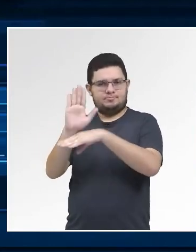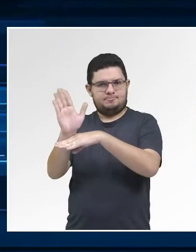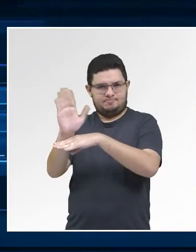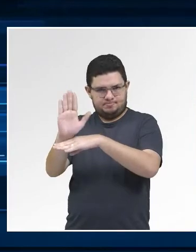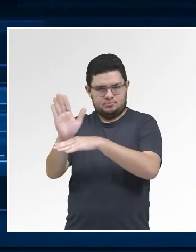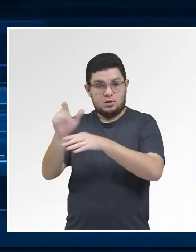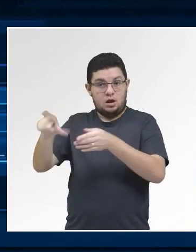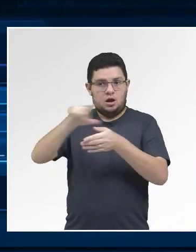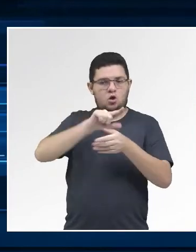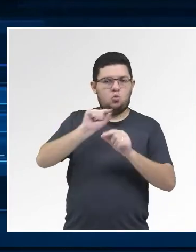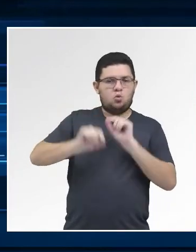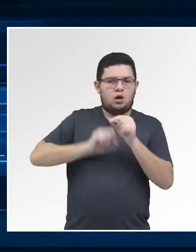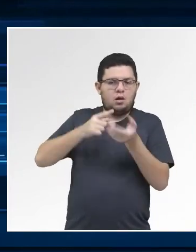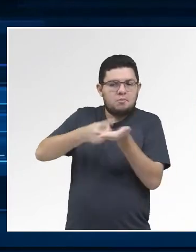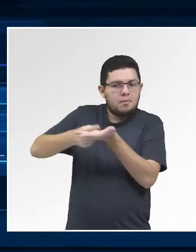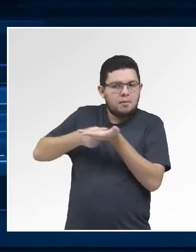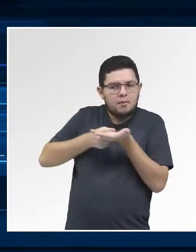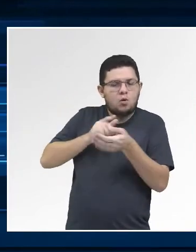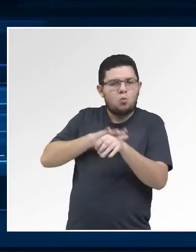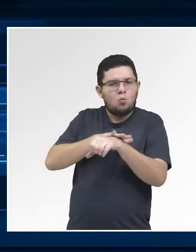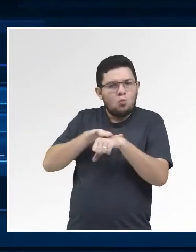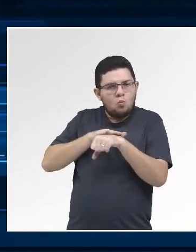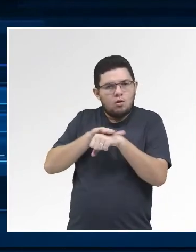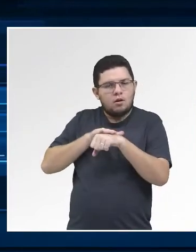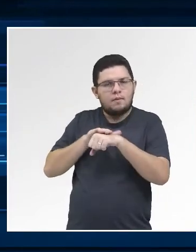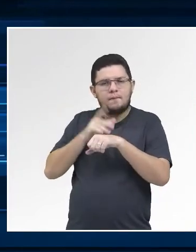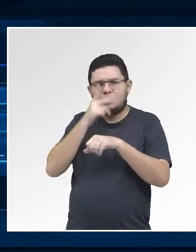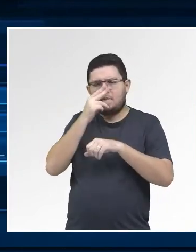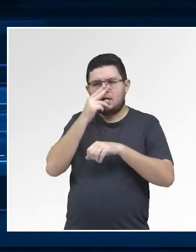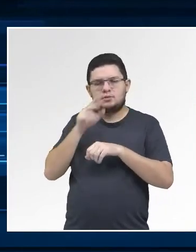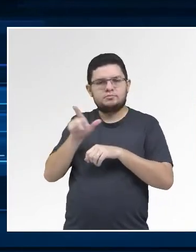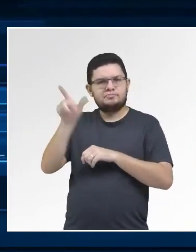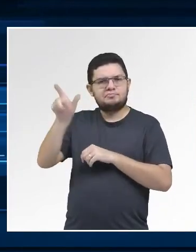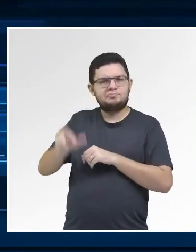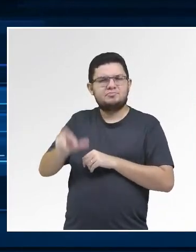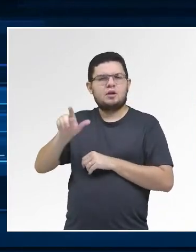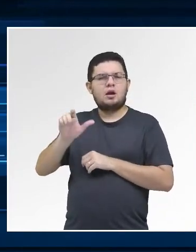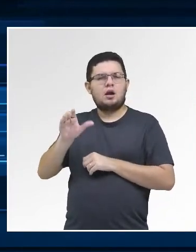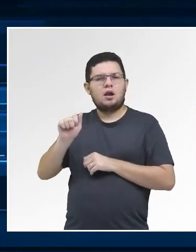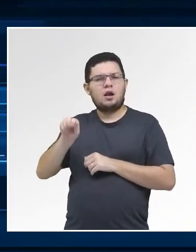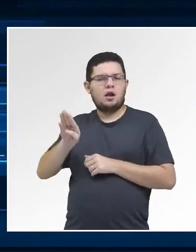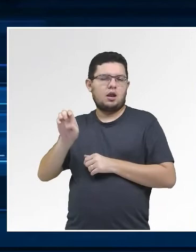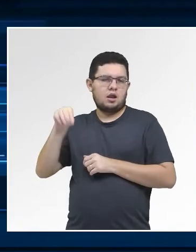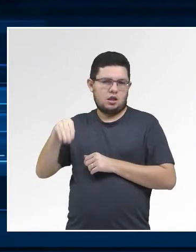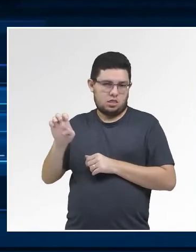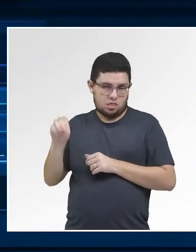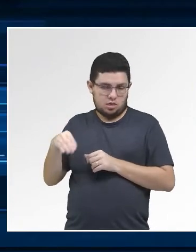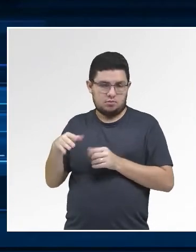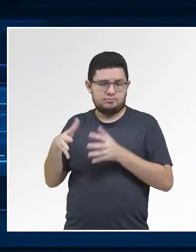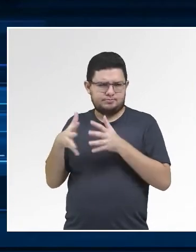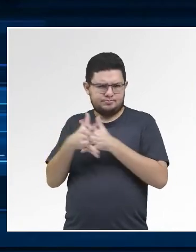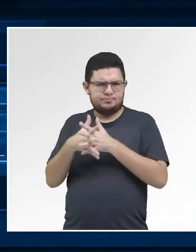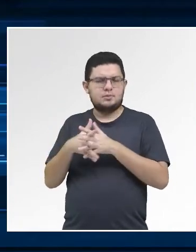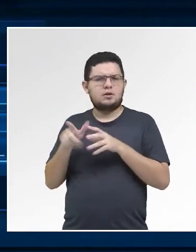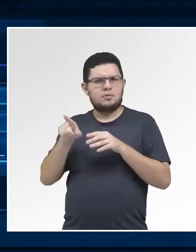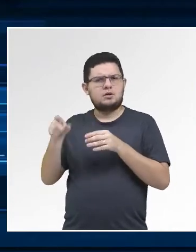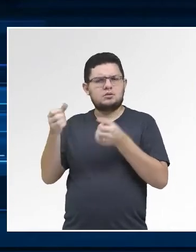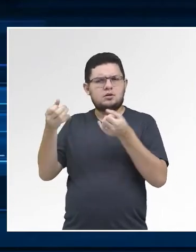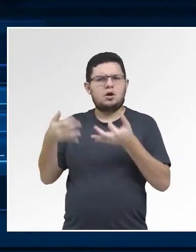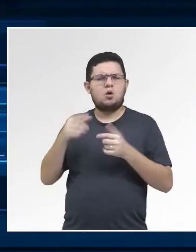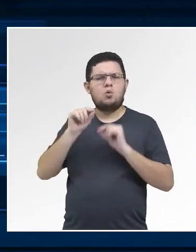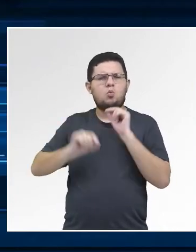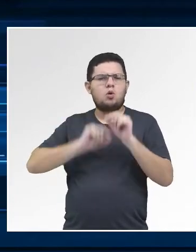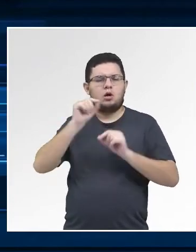estava fazendo alguma coisa ruim, né? E elas disseram, inclusive, que a personagem Carmen é pushy, né,